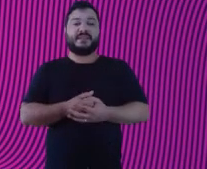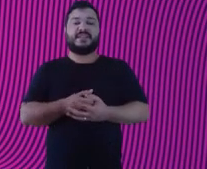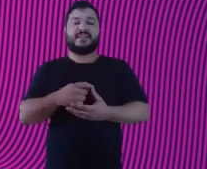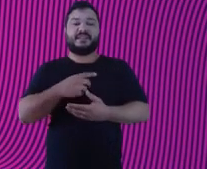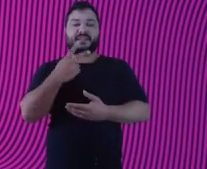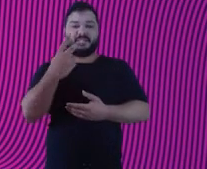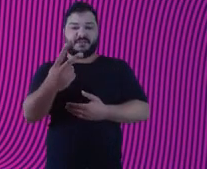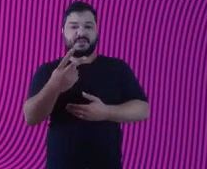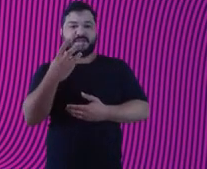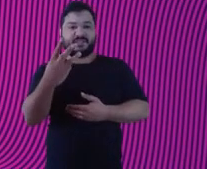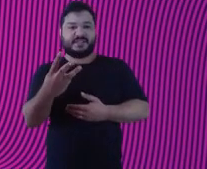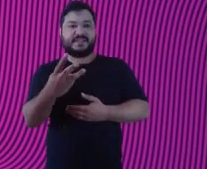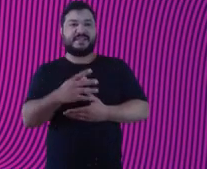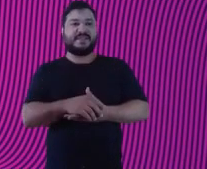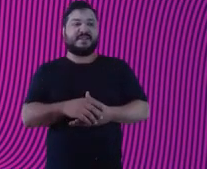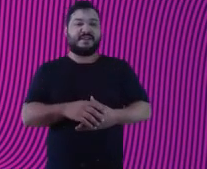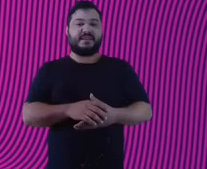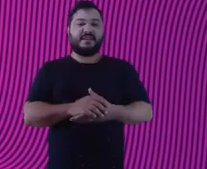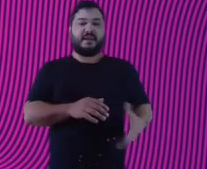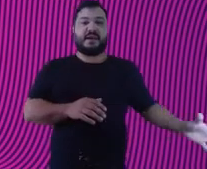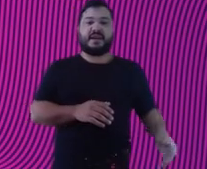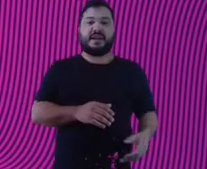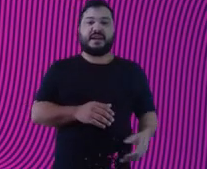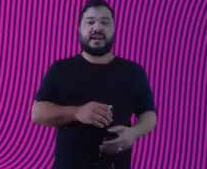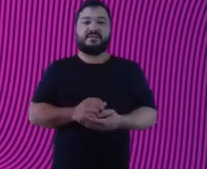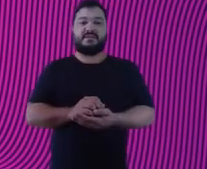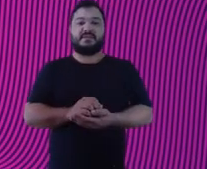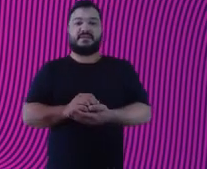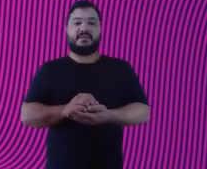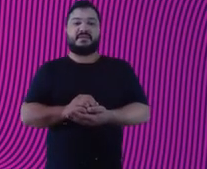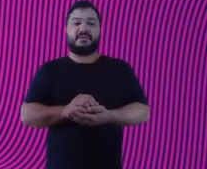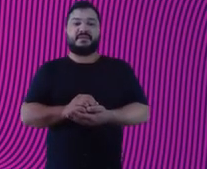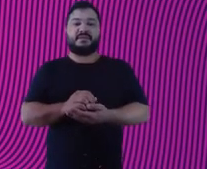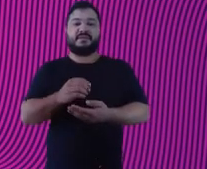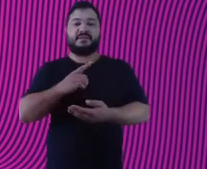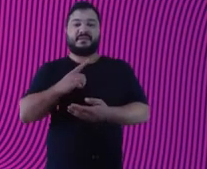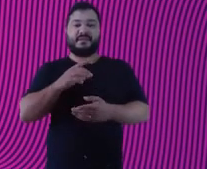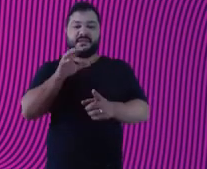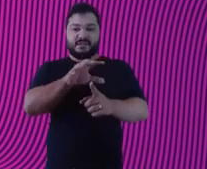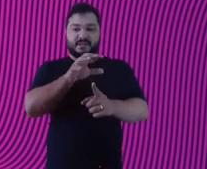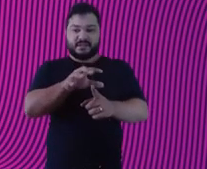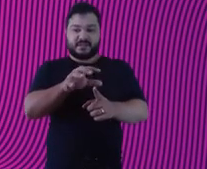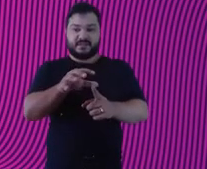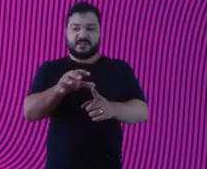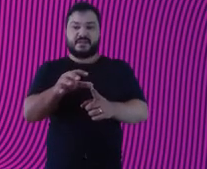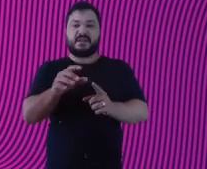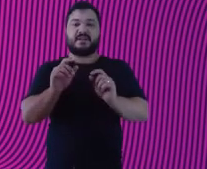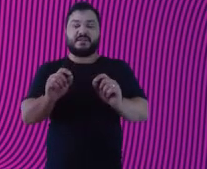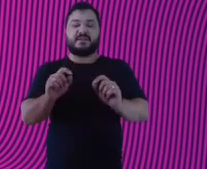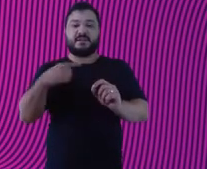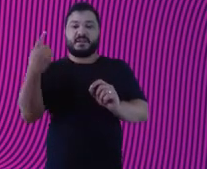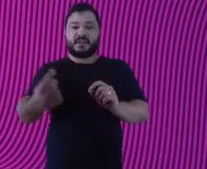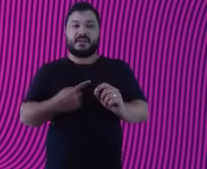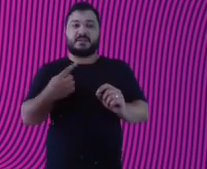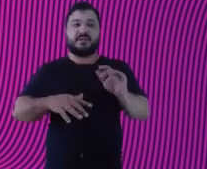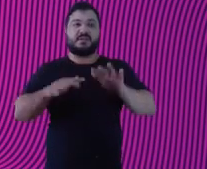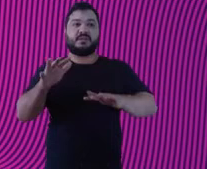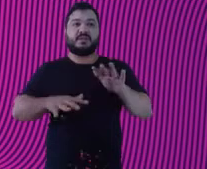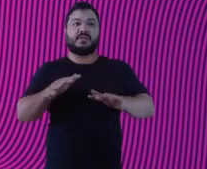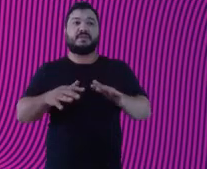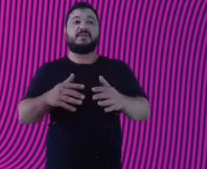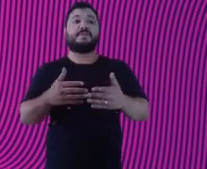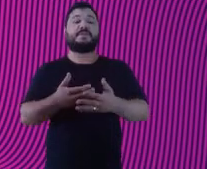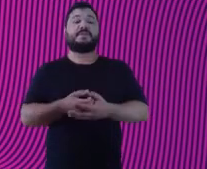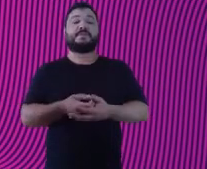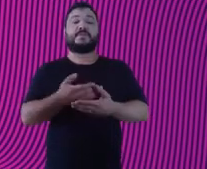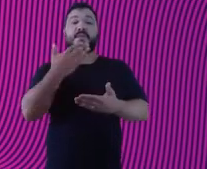triplas checagens de situações de infecções virais, né, em que a gente muitas vezes pede um